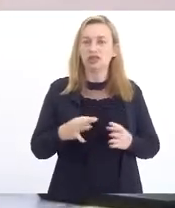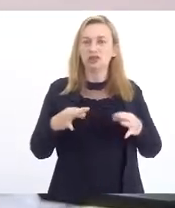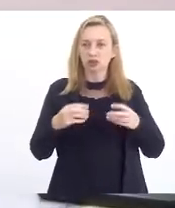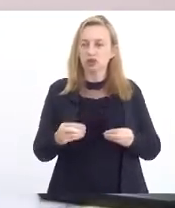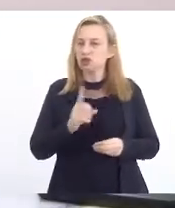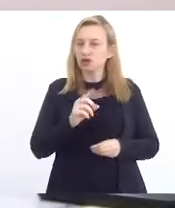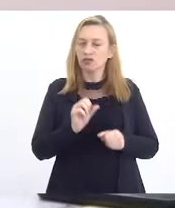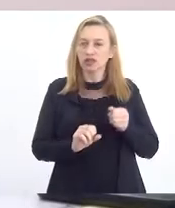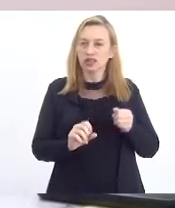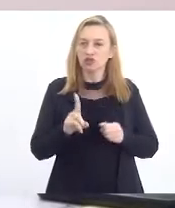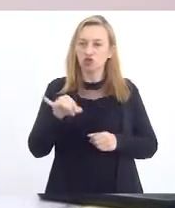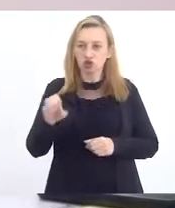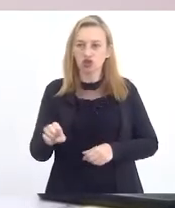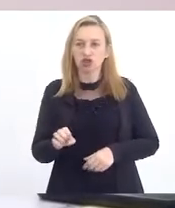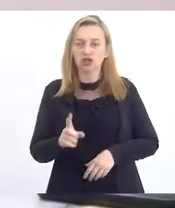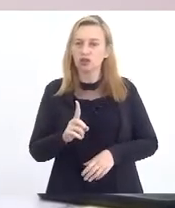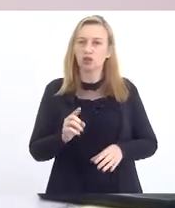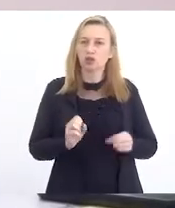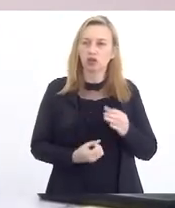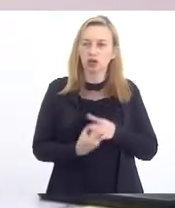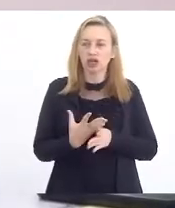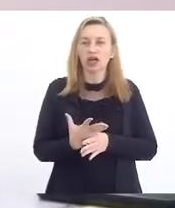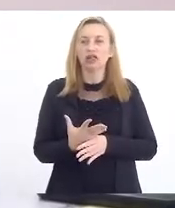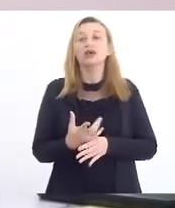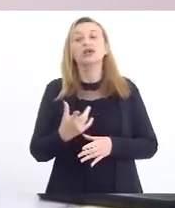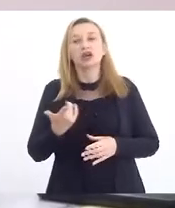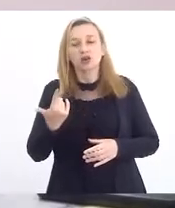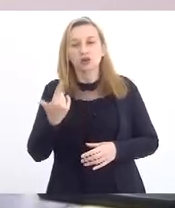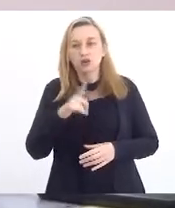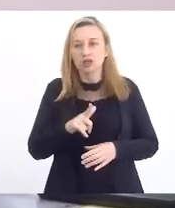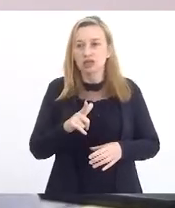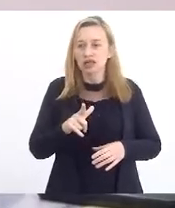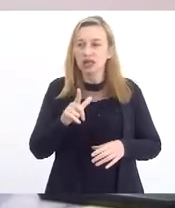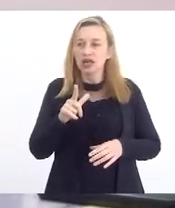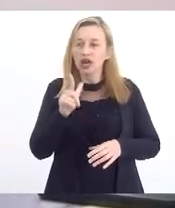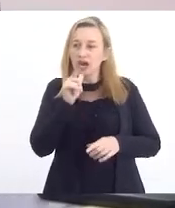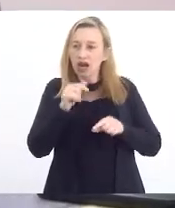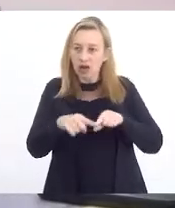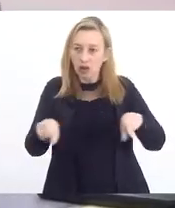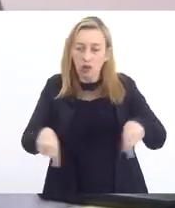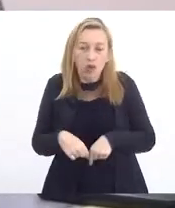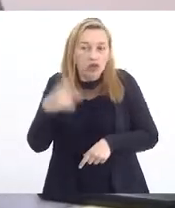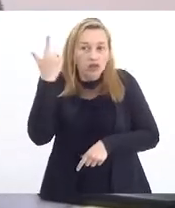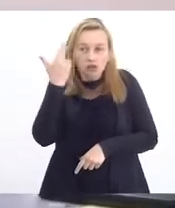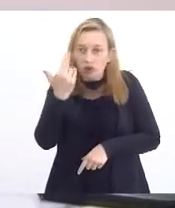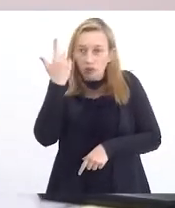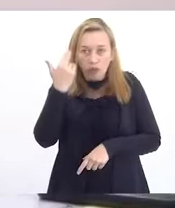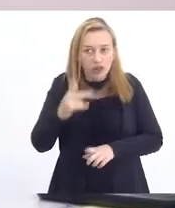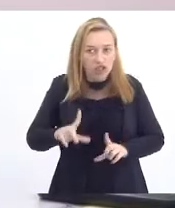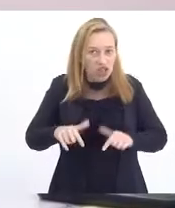mais o dique, então o dique não vai ser construído. Nós vamos ter condição da lagoa normalmente funcionar.